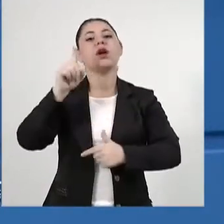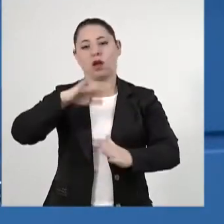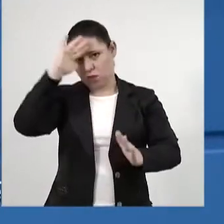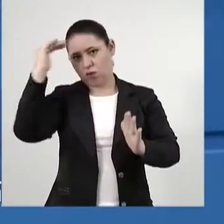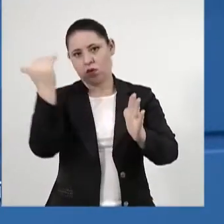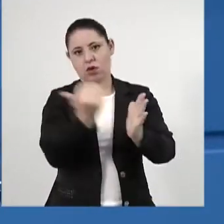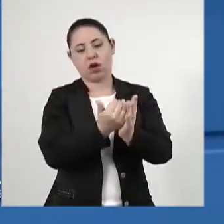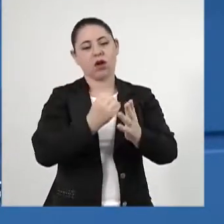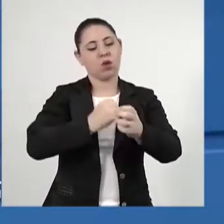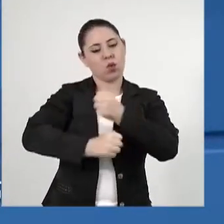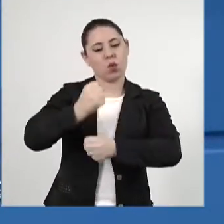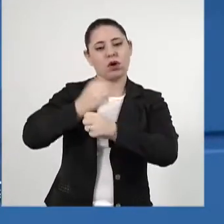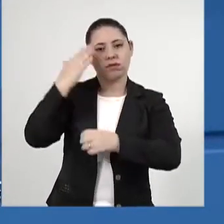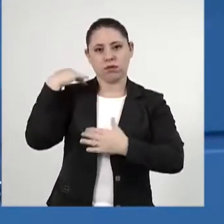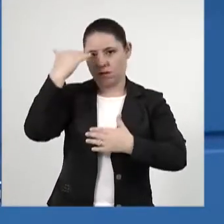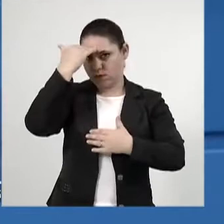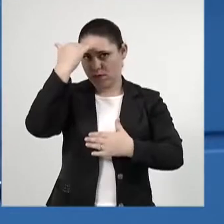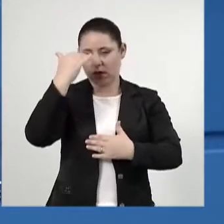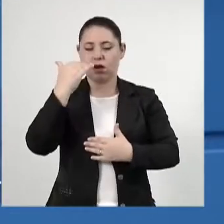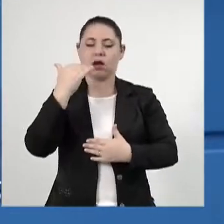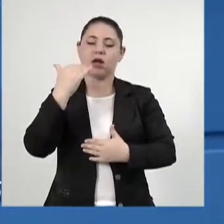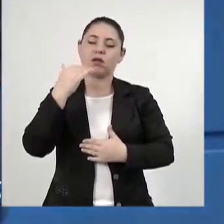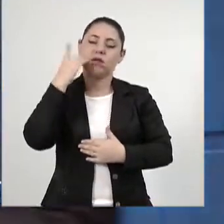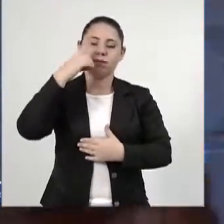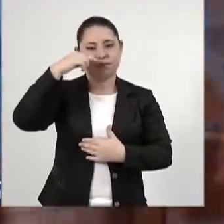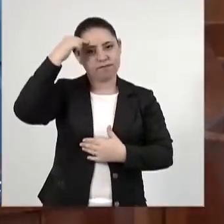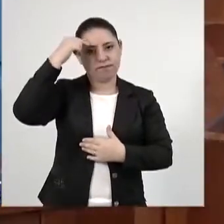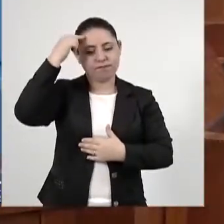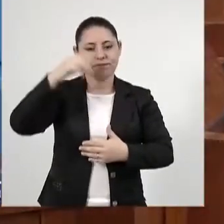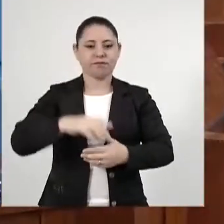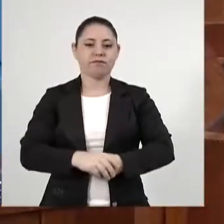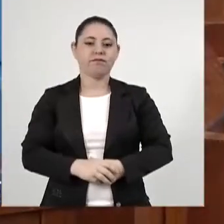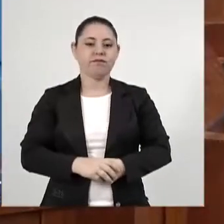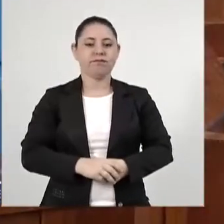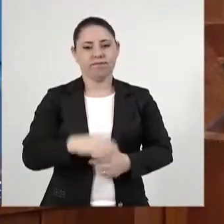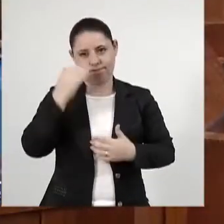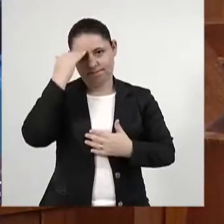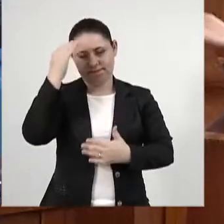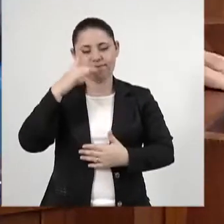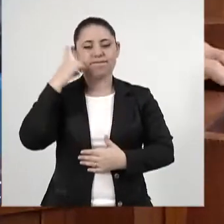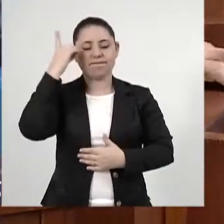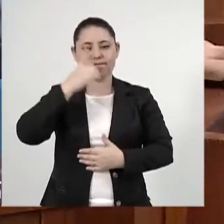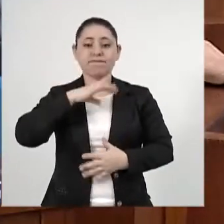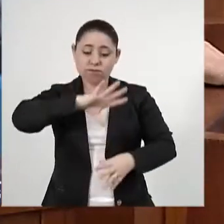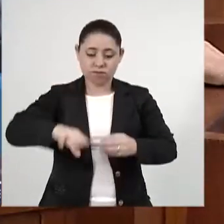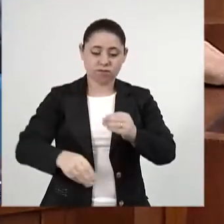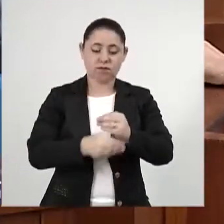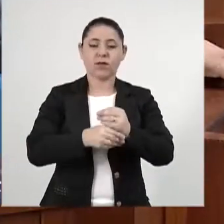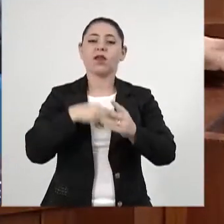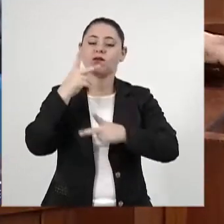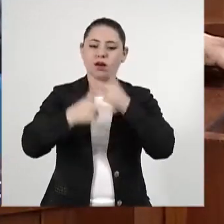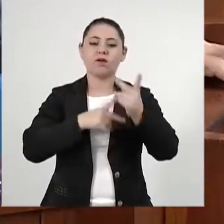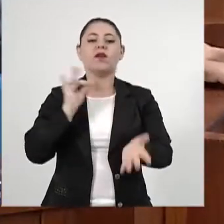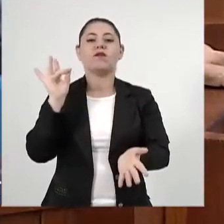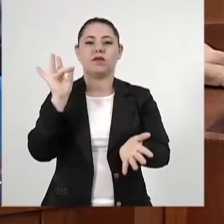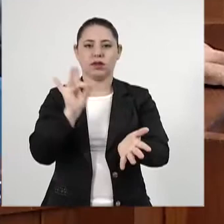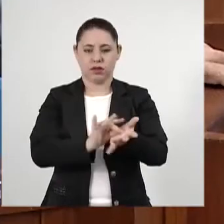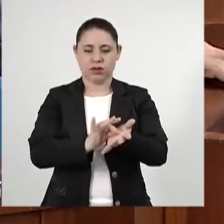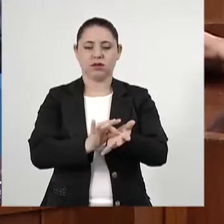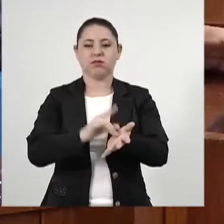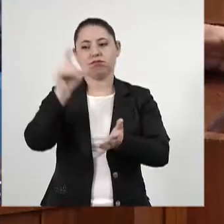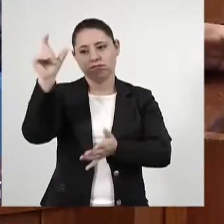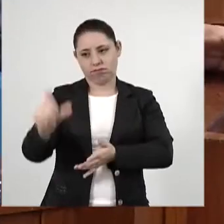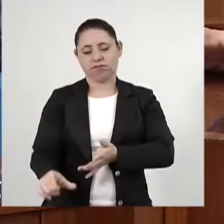reconhecido muitos anos atrás. Obrigado pela parte, deputado Zé Teixeira. Eu que agradeço a parte de Vossa Excelência, incorporo, realmente, Vossa